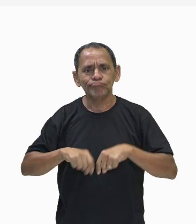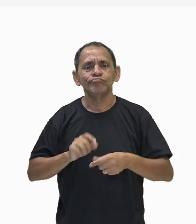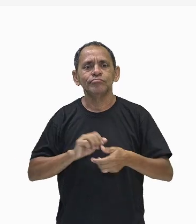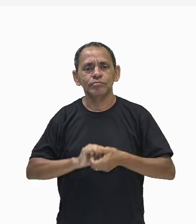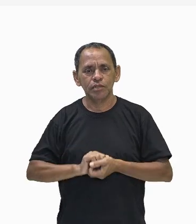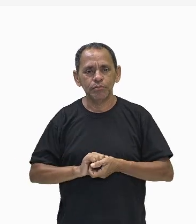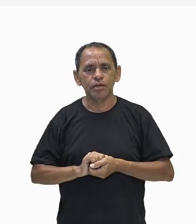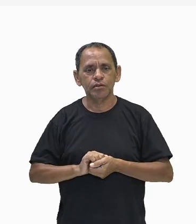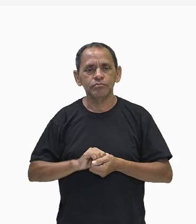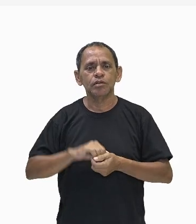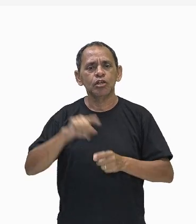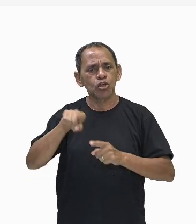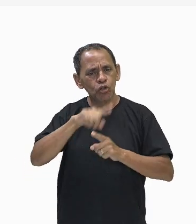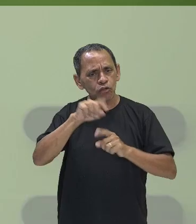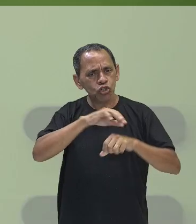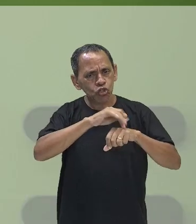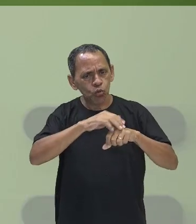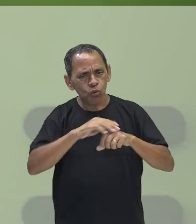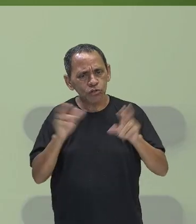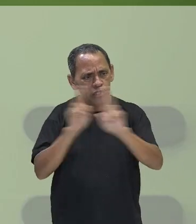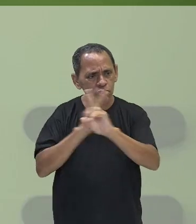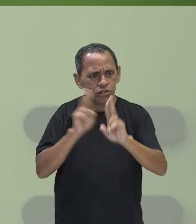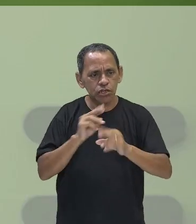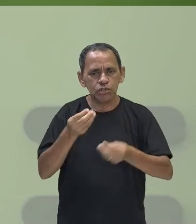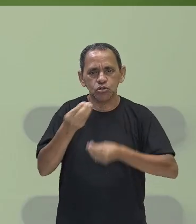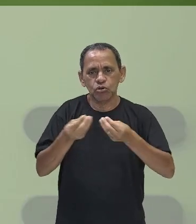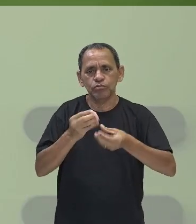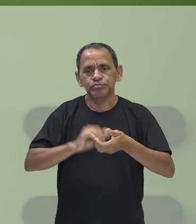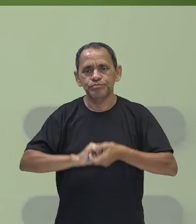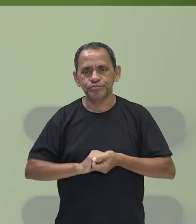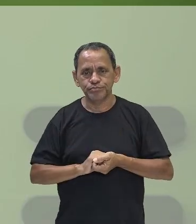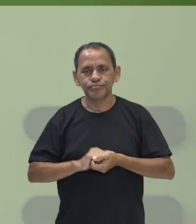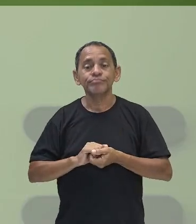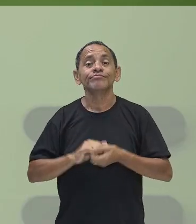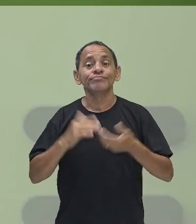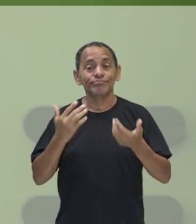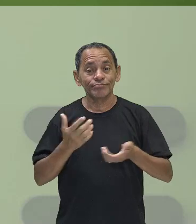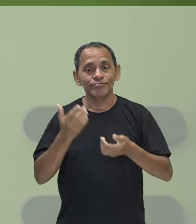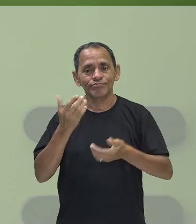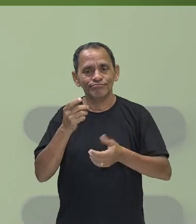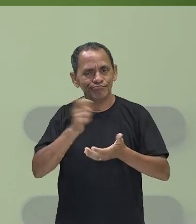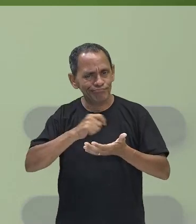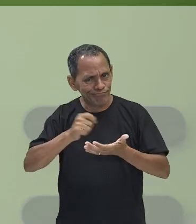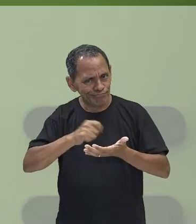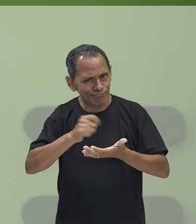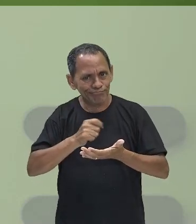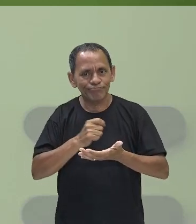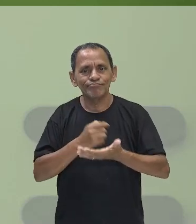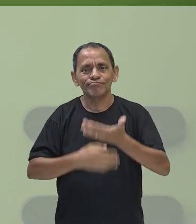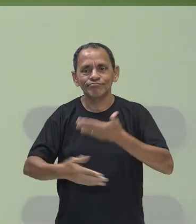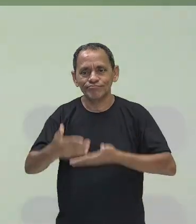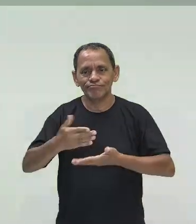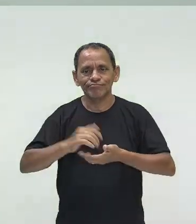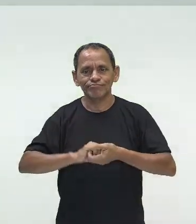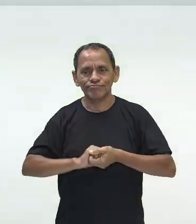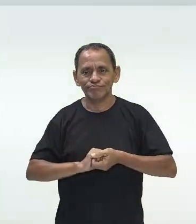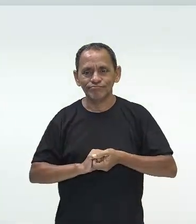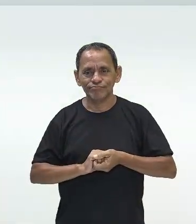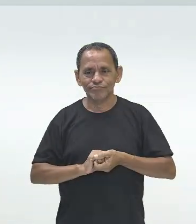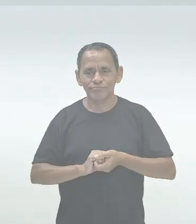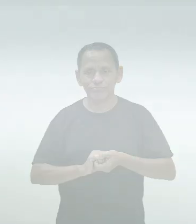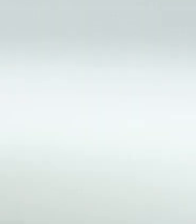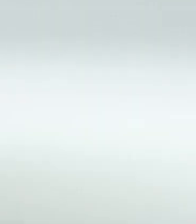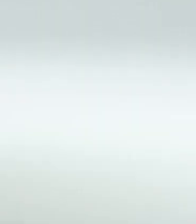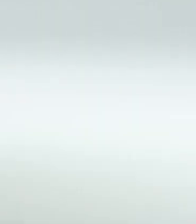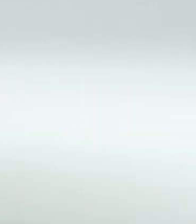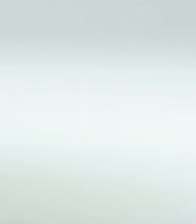e doenças relacionadas. Então, caderno e caneta na mão e vamos para a nossa aula.